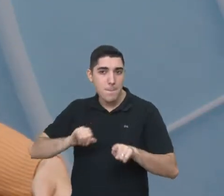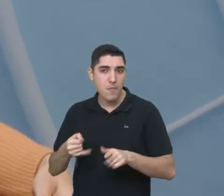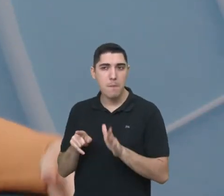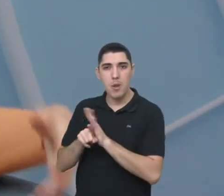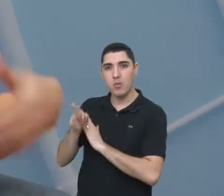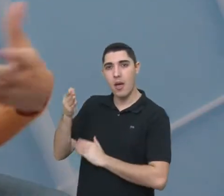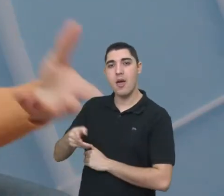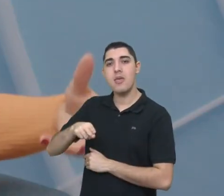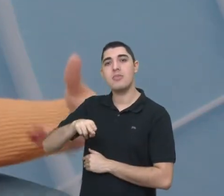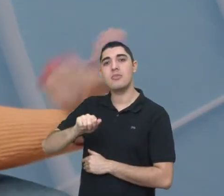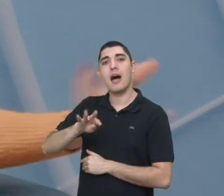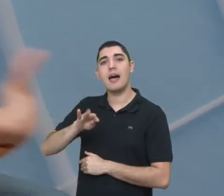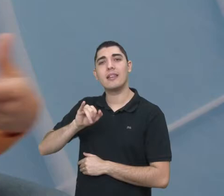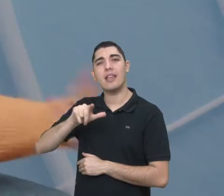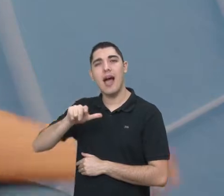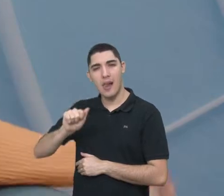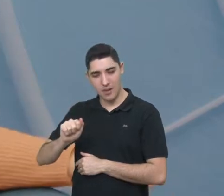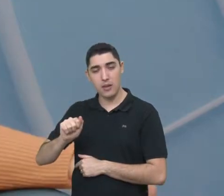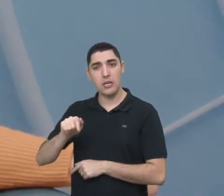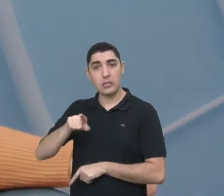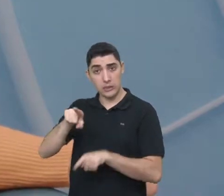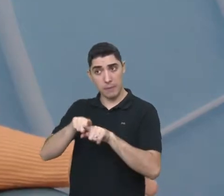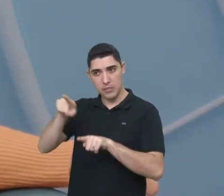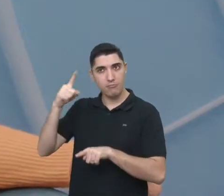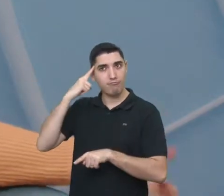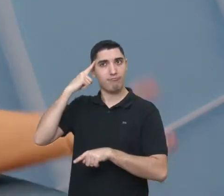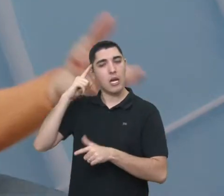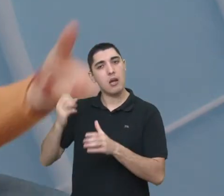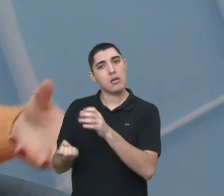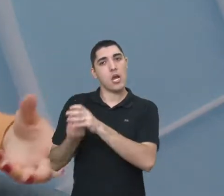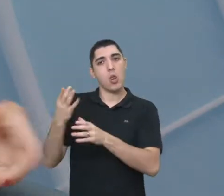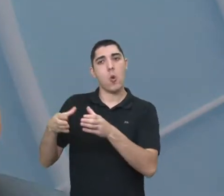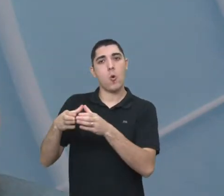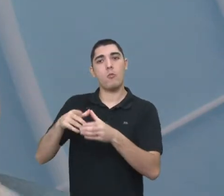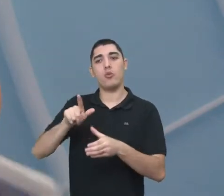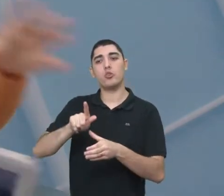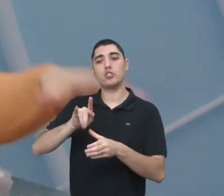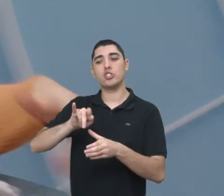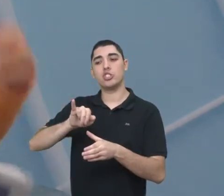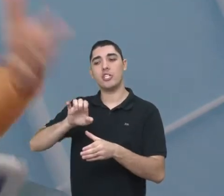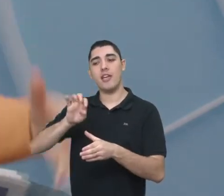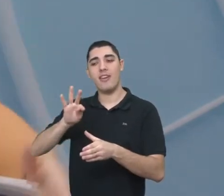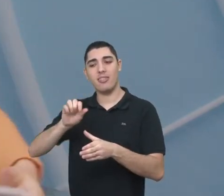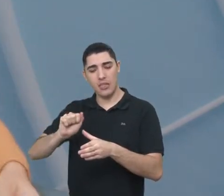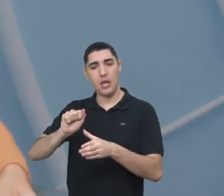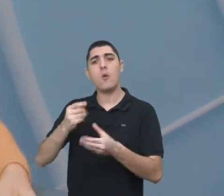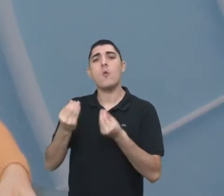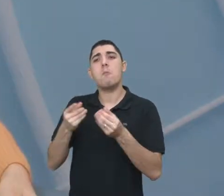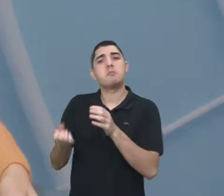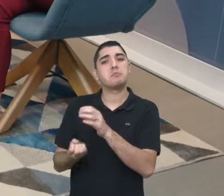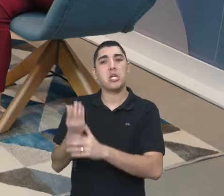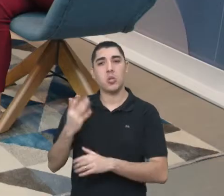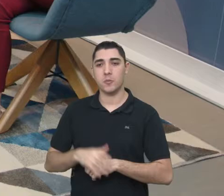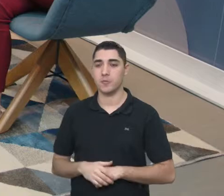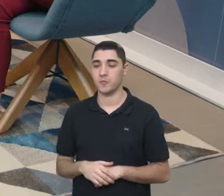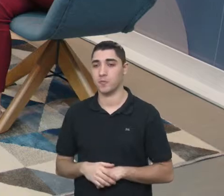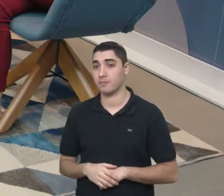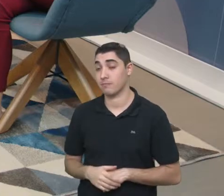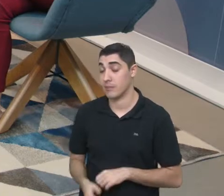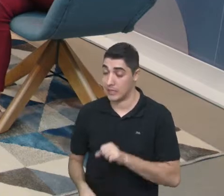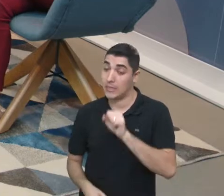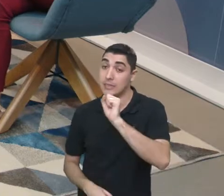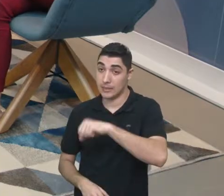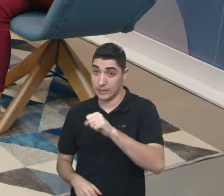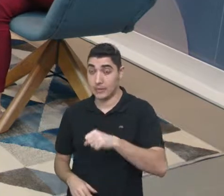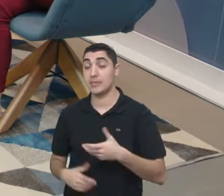para a Natália, foi muito por conta disso que vocês decidiram criar o Dieta? Conta um pouquinho de onde surgiu essa ideia.